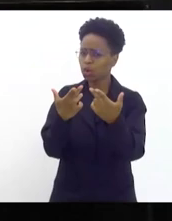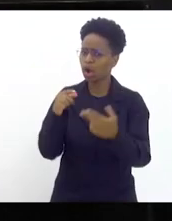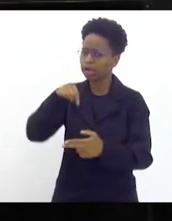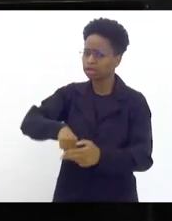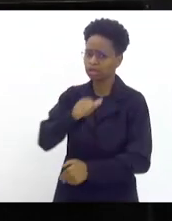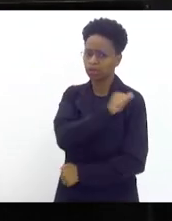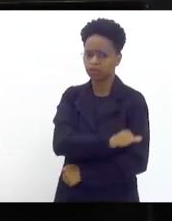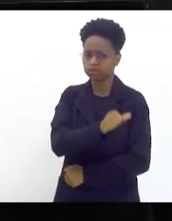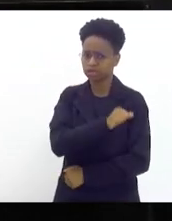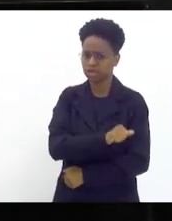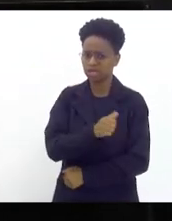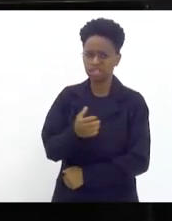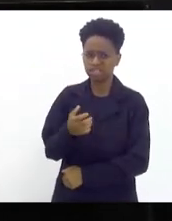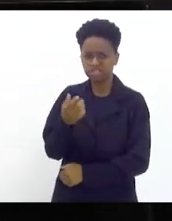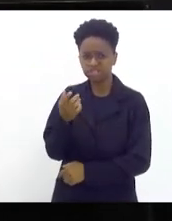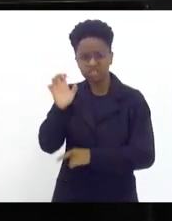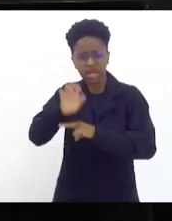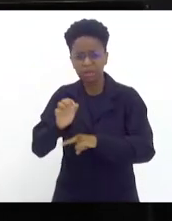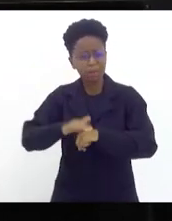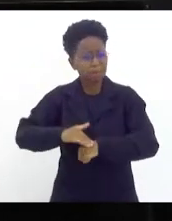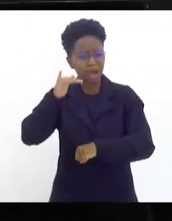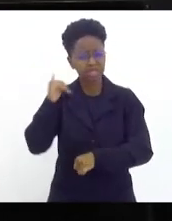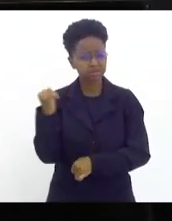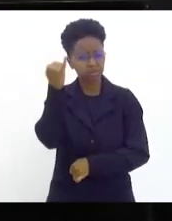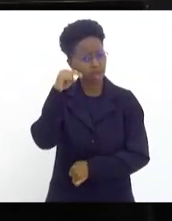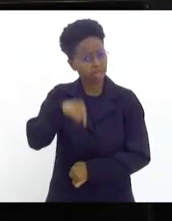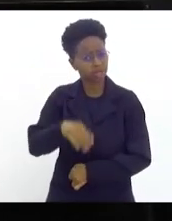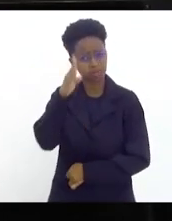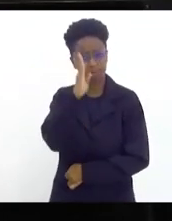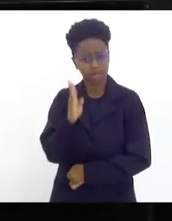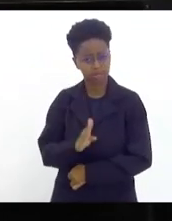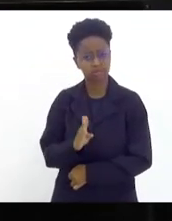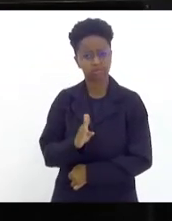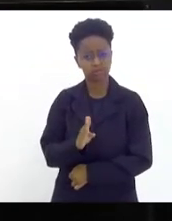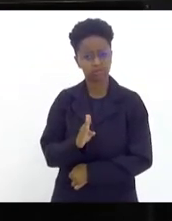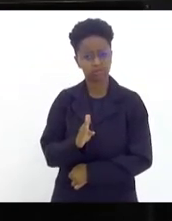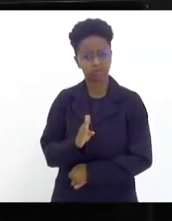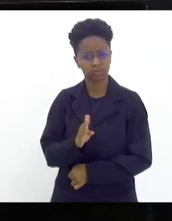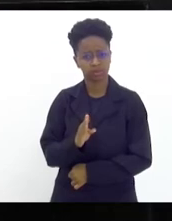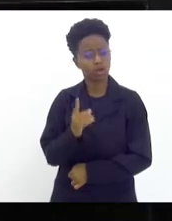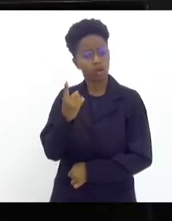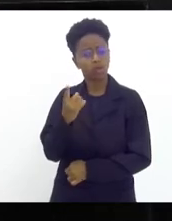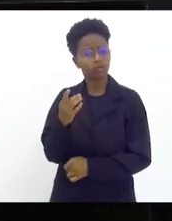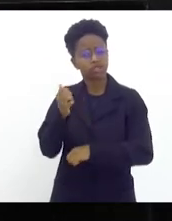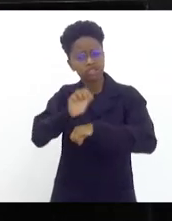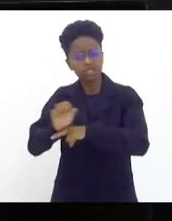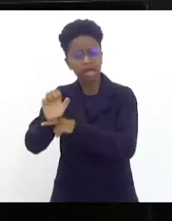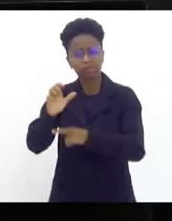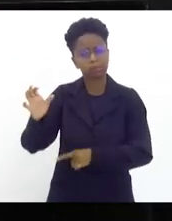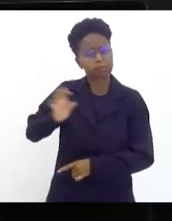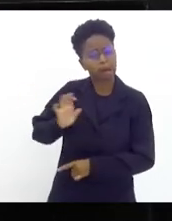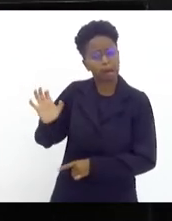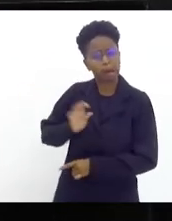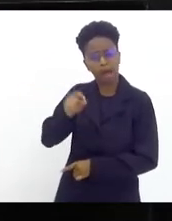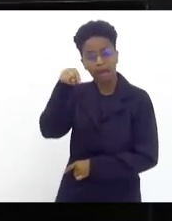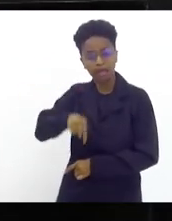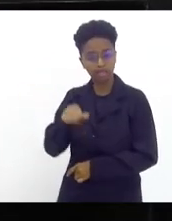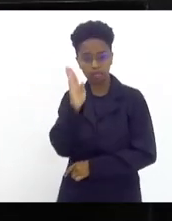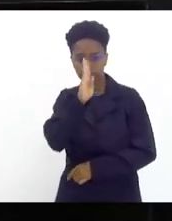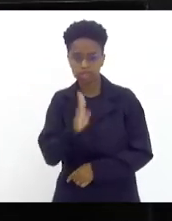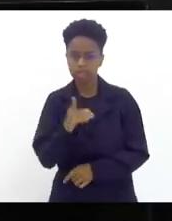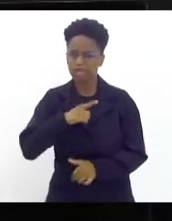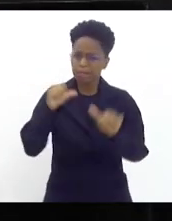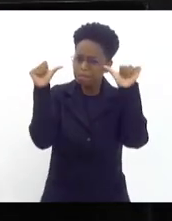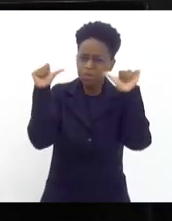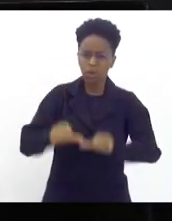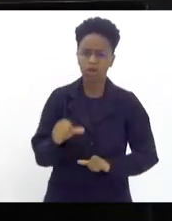um dos Estados mais importantes dessa Federação um dos Estados mais ricos desse país tem um dos